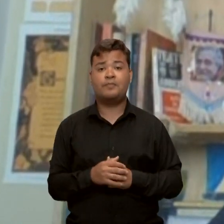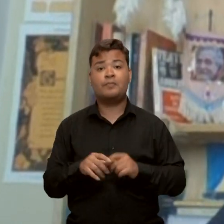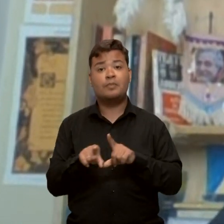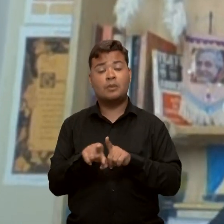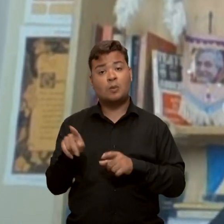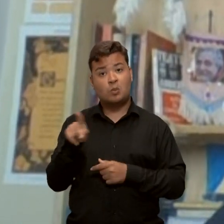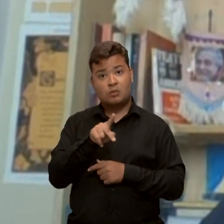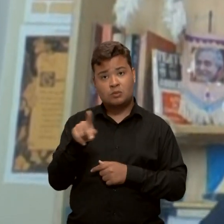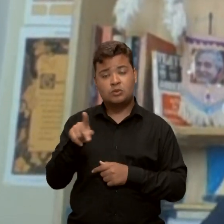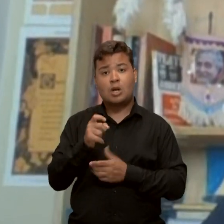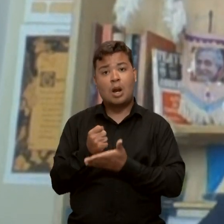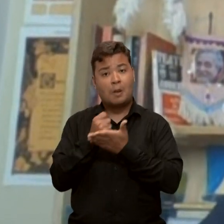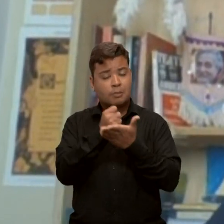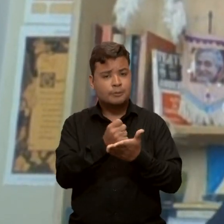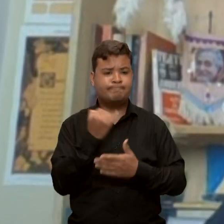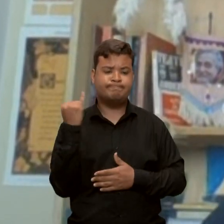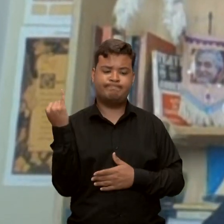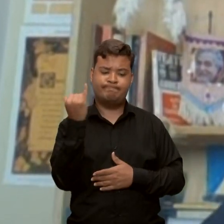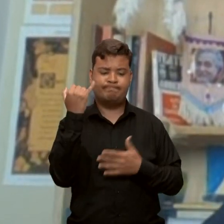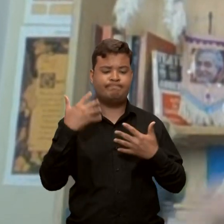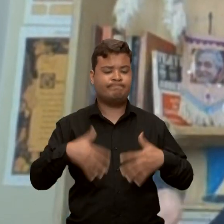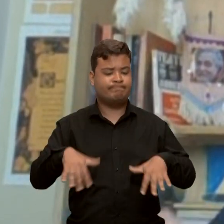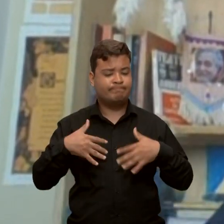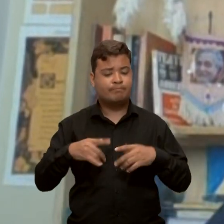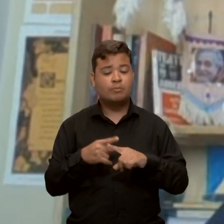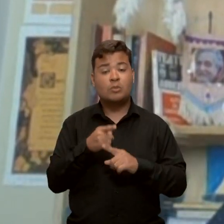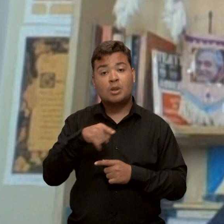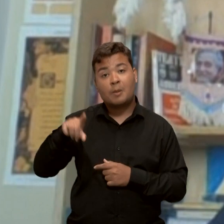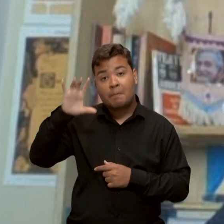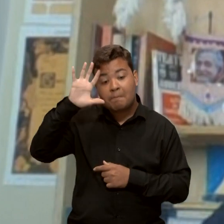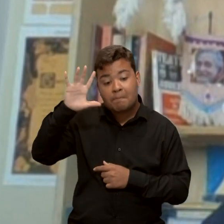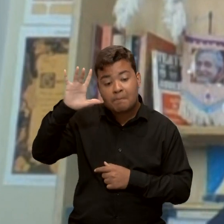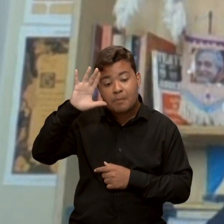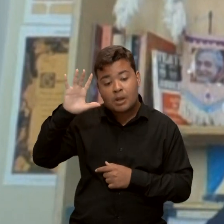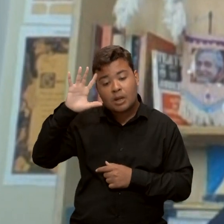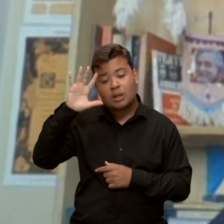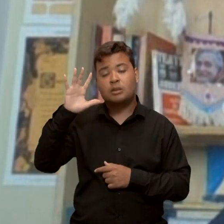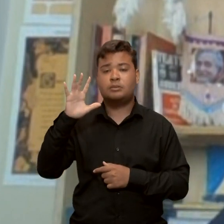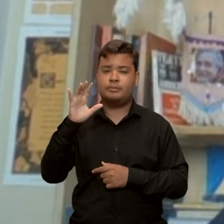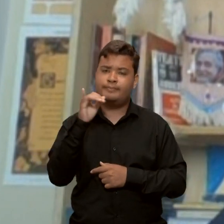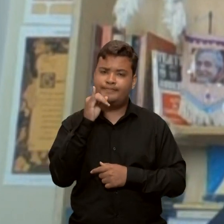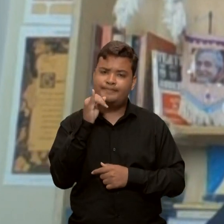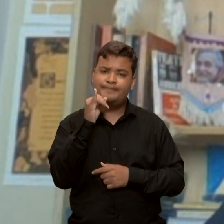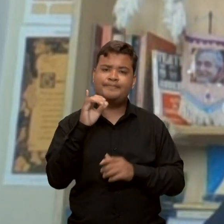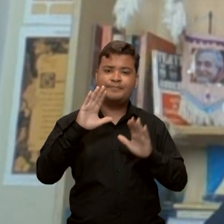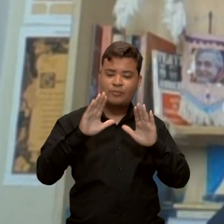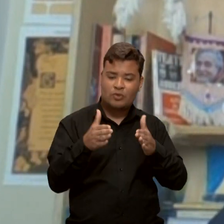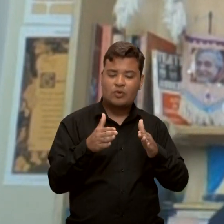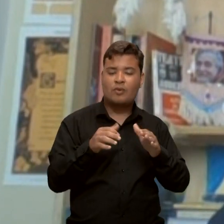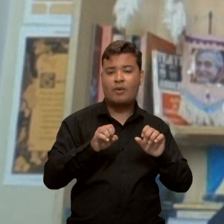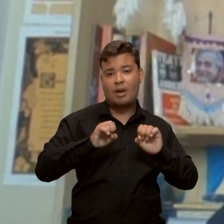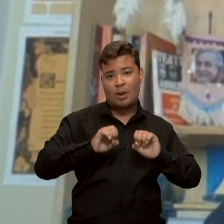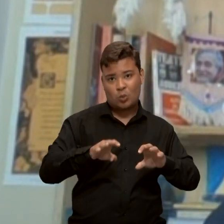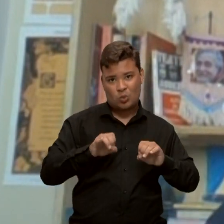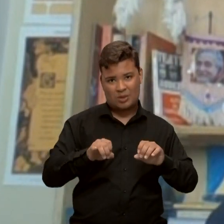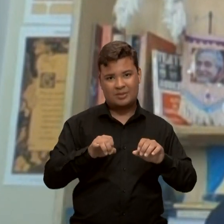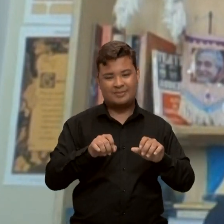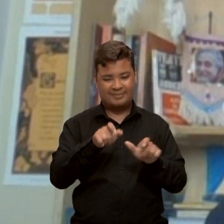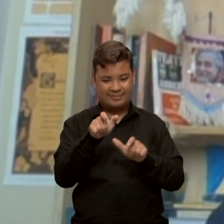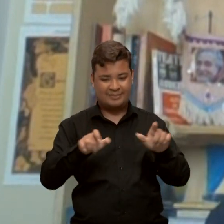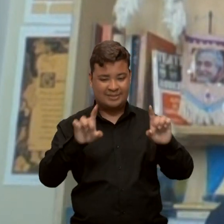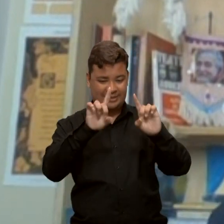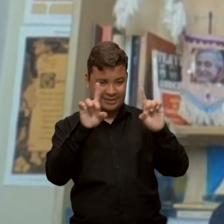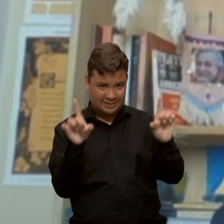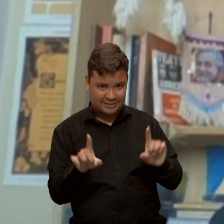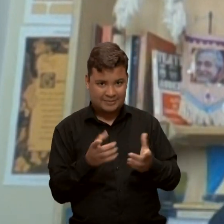ele é essencial, porque ele pensa, além desses cuidados, né, que a gente pensa na educação da pessoa com deficiência, a gente não